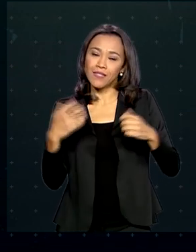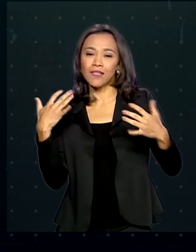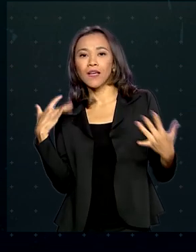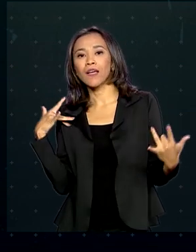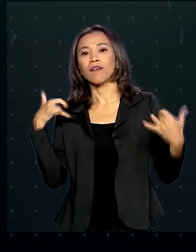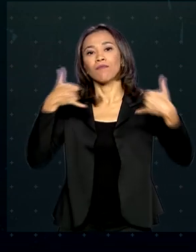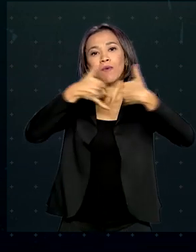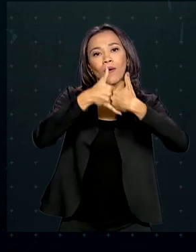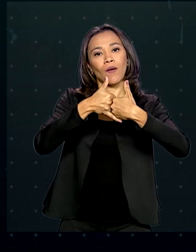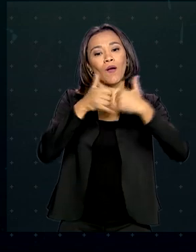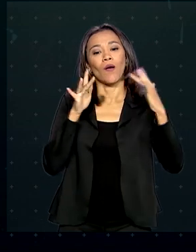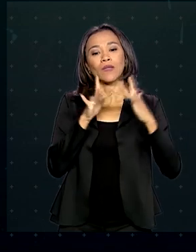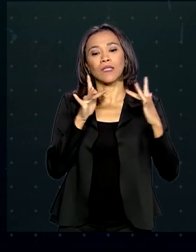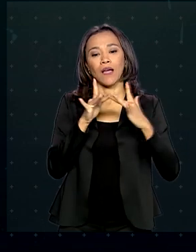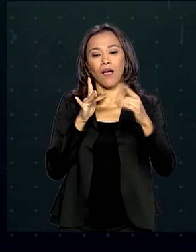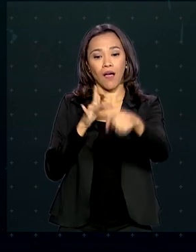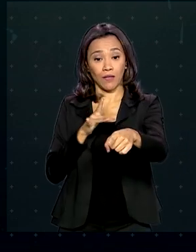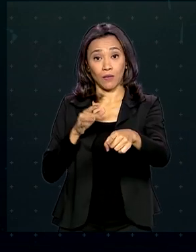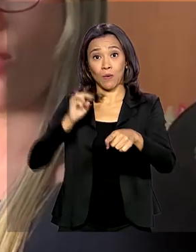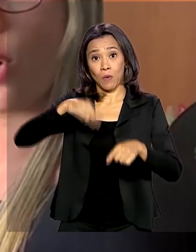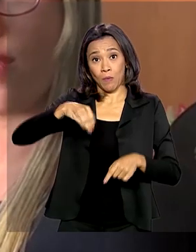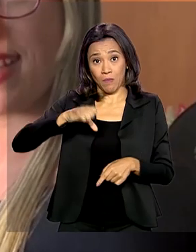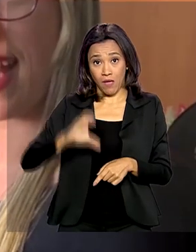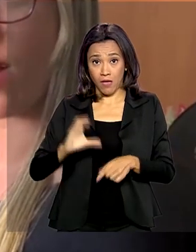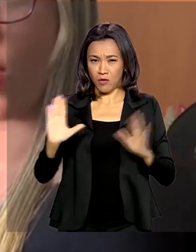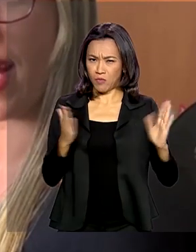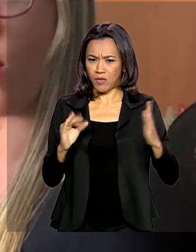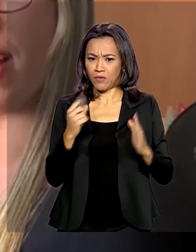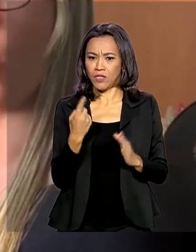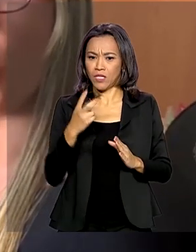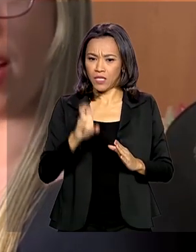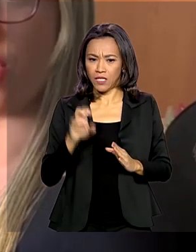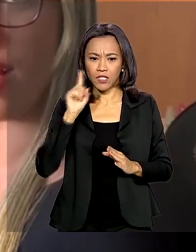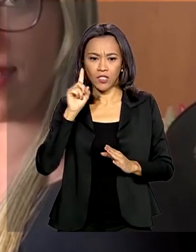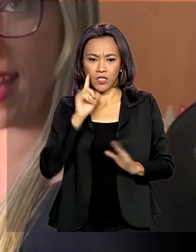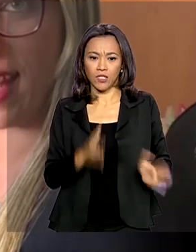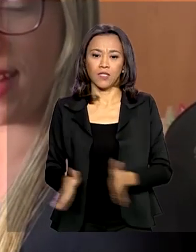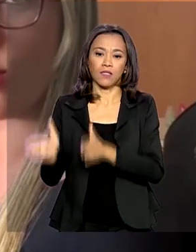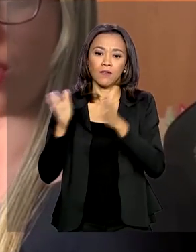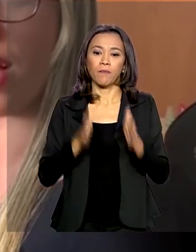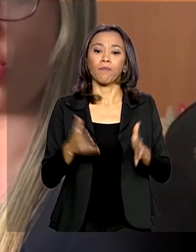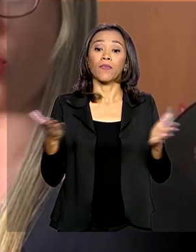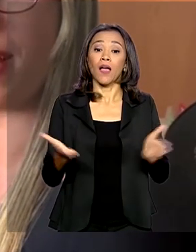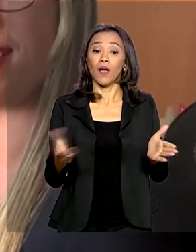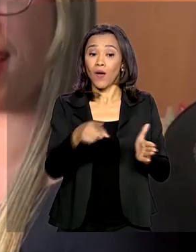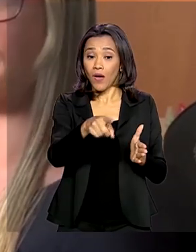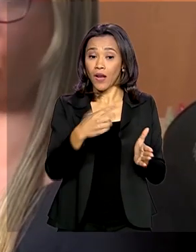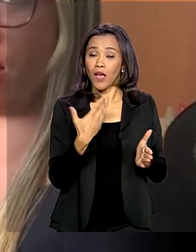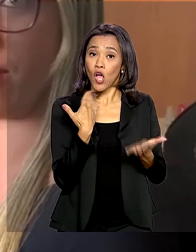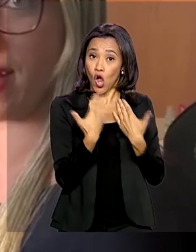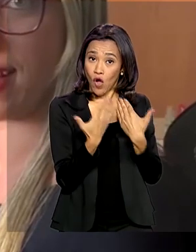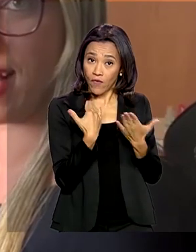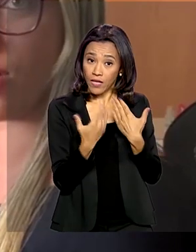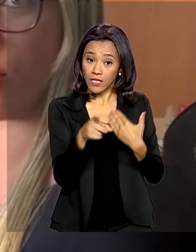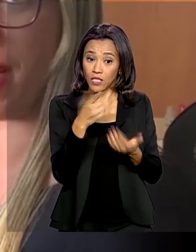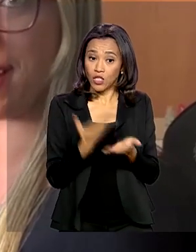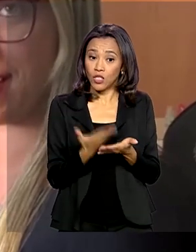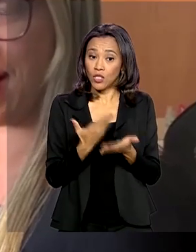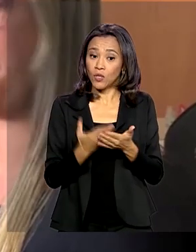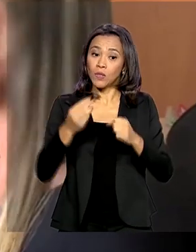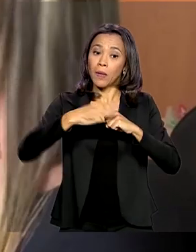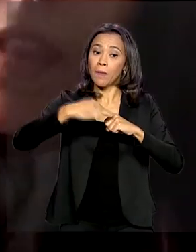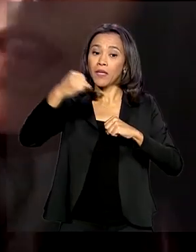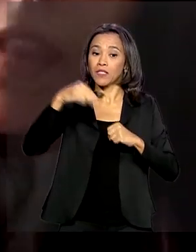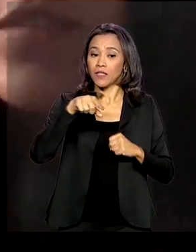contato com o MEC em até 15 dias. Eu vou conversar agora com a Nicole Xavier, estudante de mestrado da Universidade de